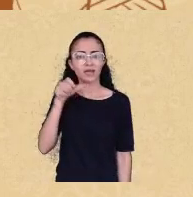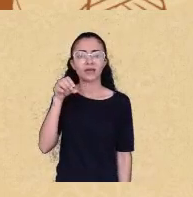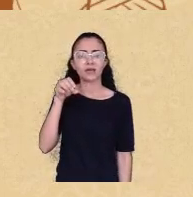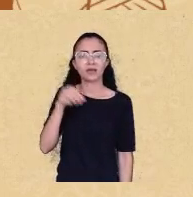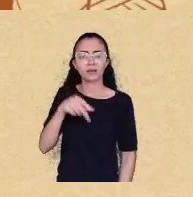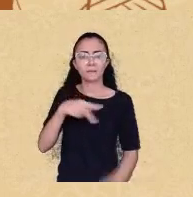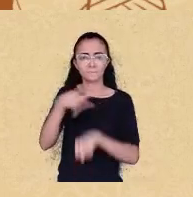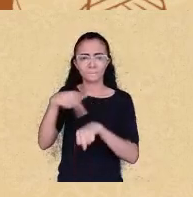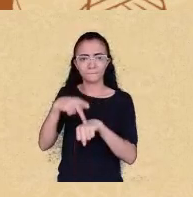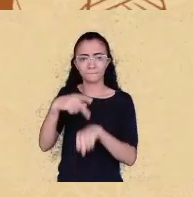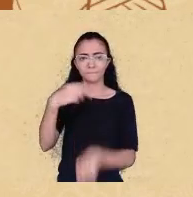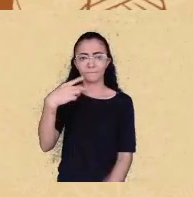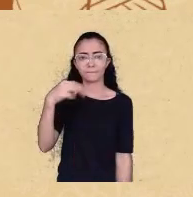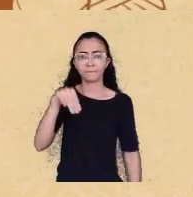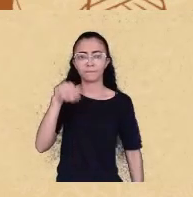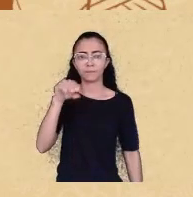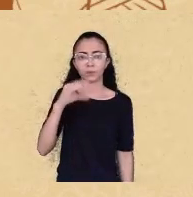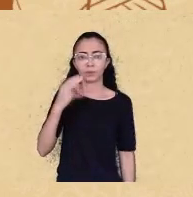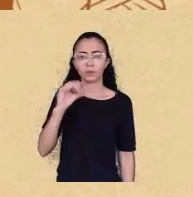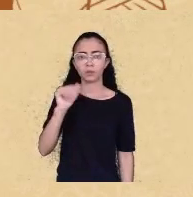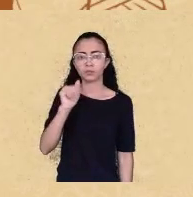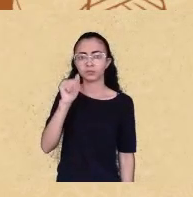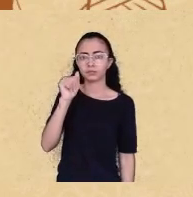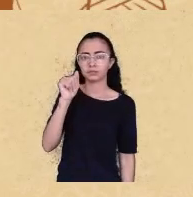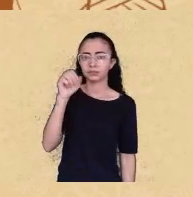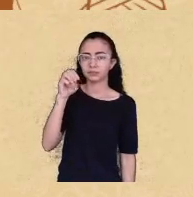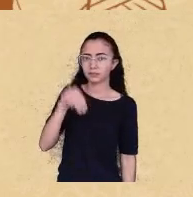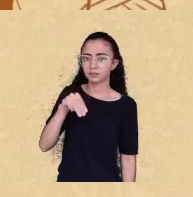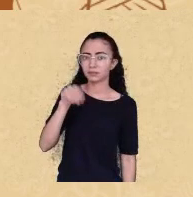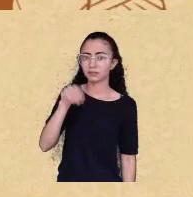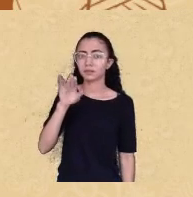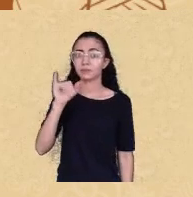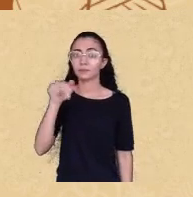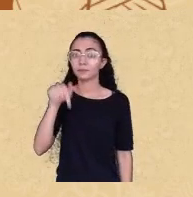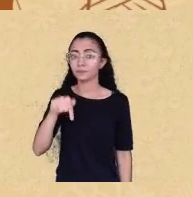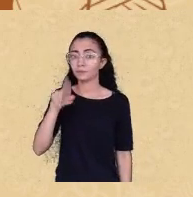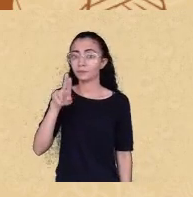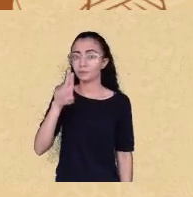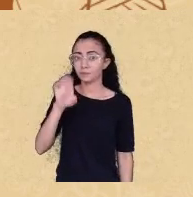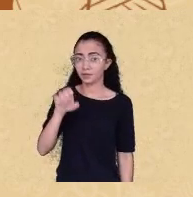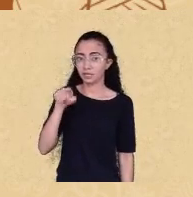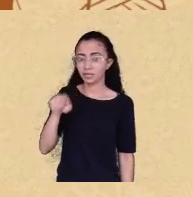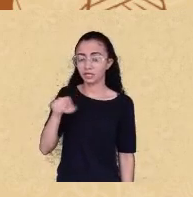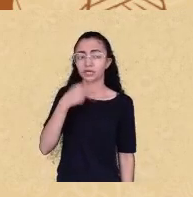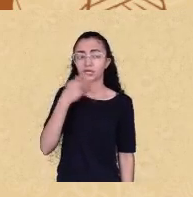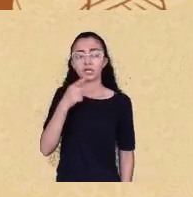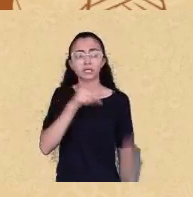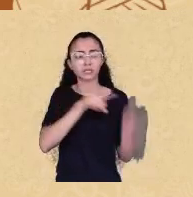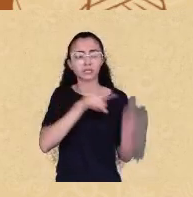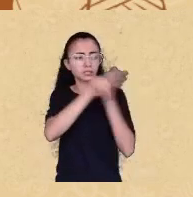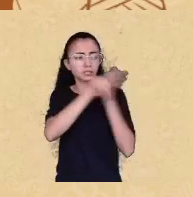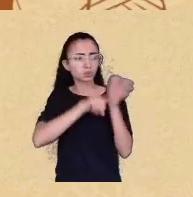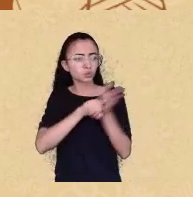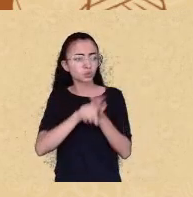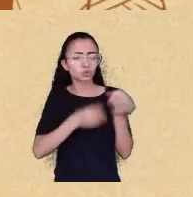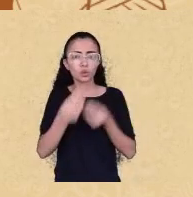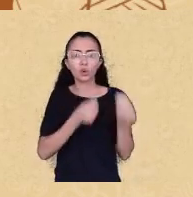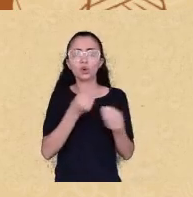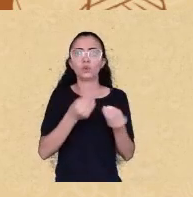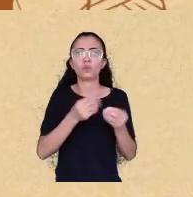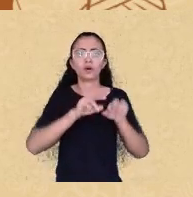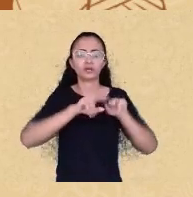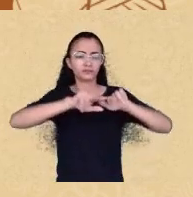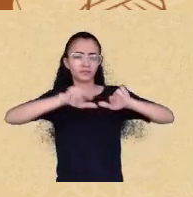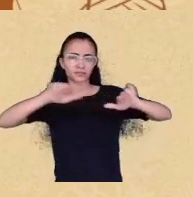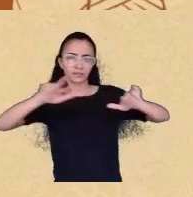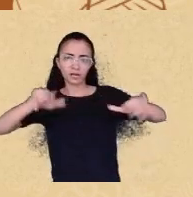ocorrendo também, mais ocorrendo sobre a diversidade sexual e de gênero em África, e aí eu acho importante